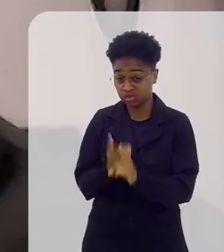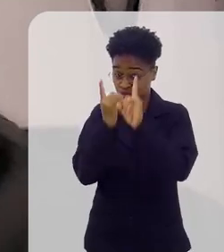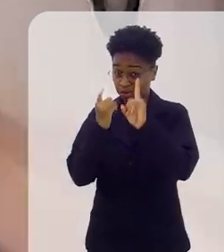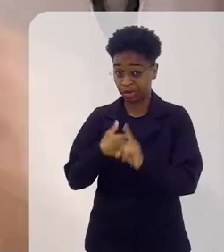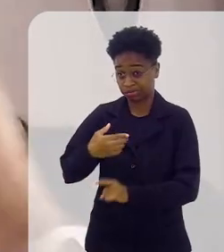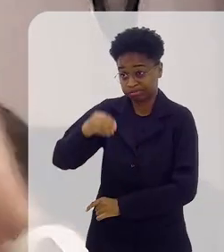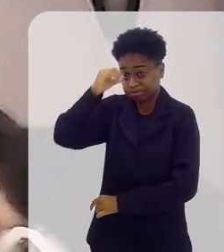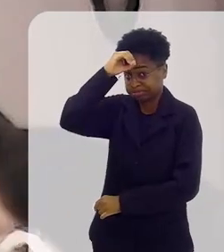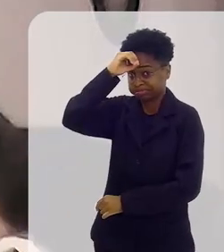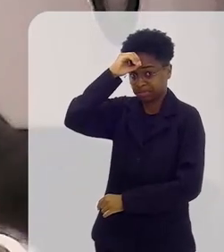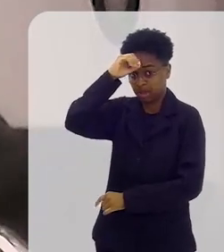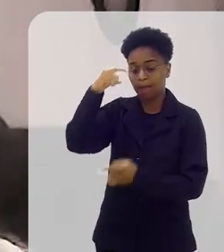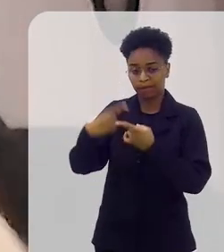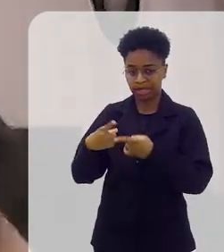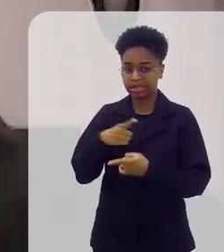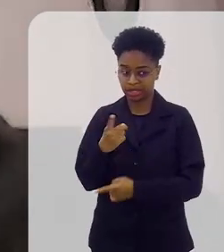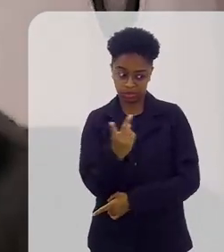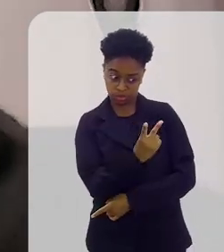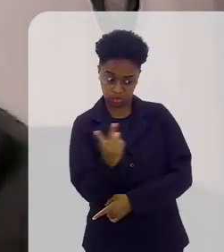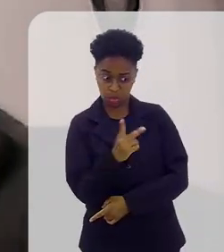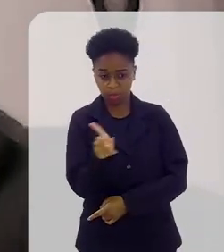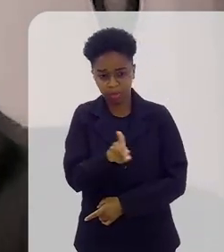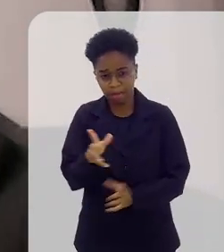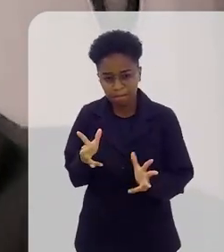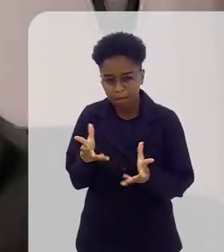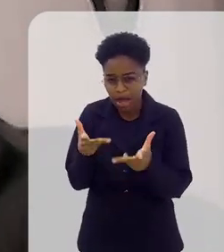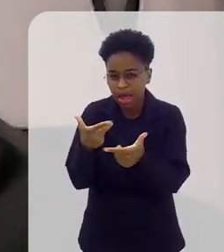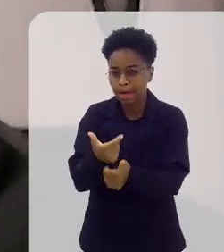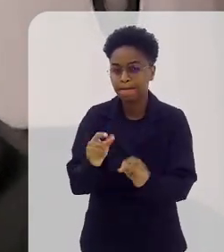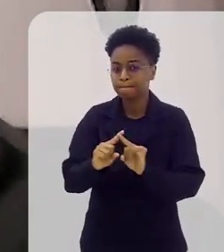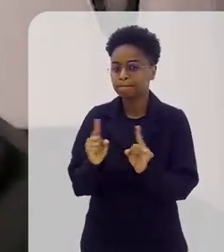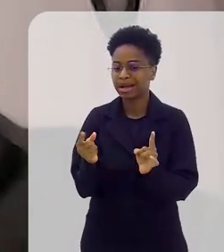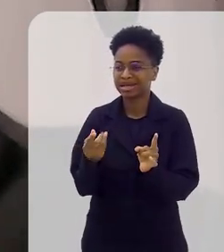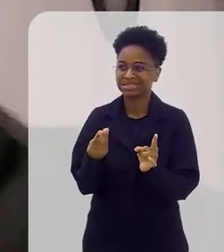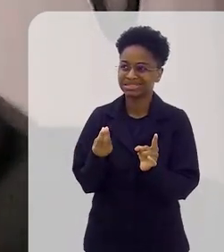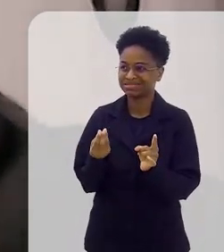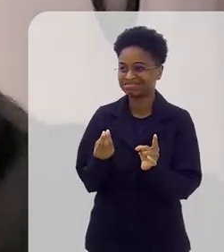nada. Apesar de ter tido grandes professores, você